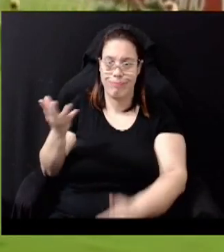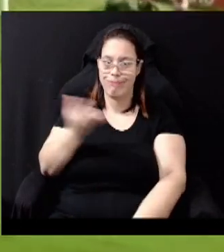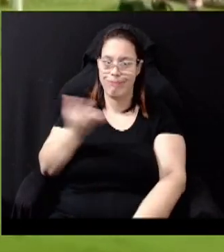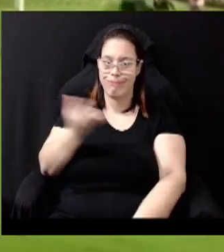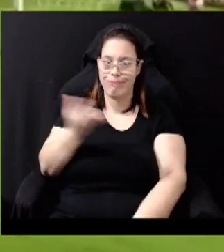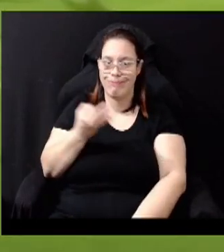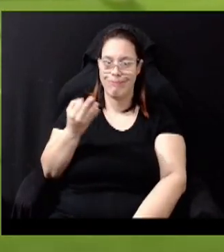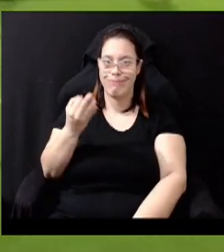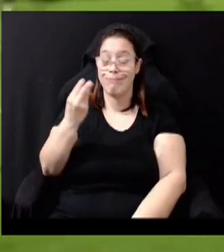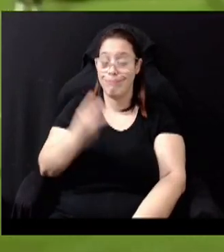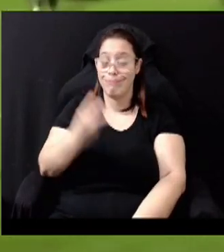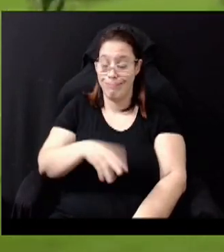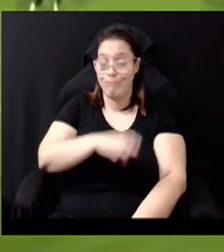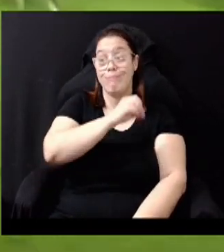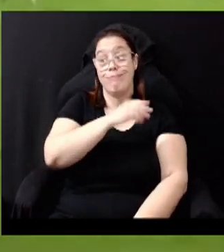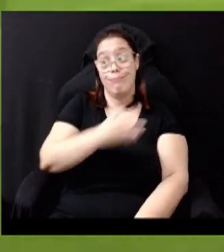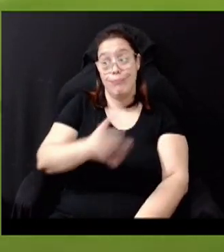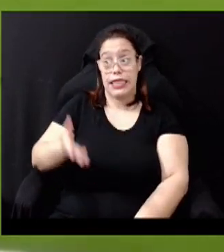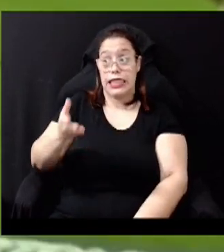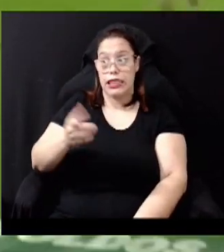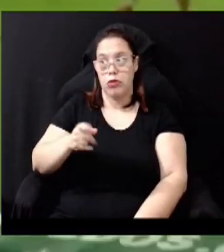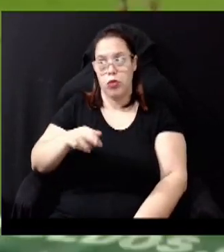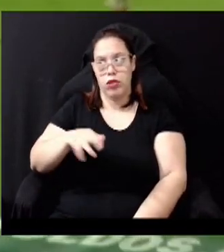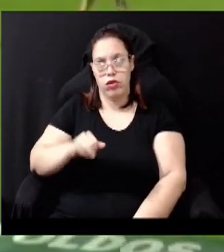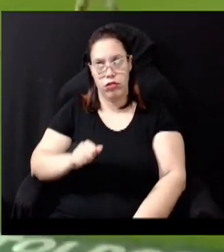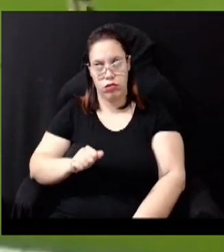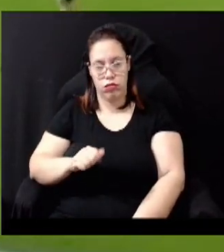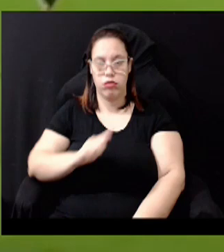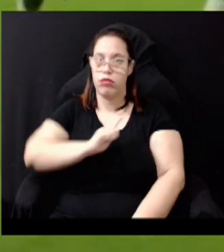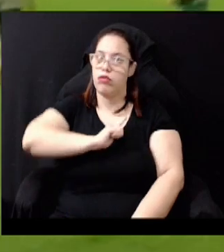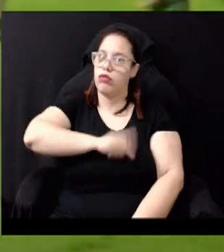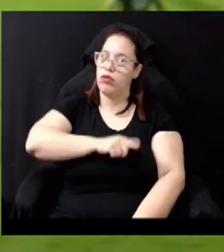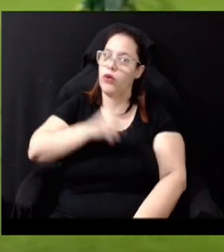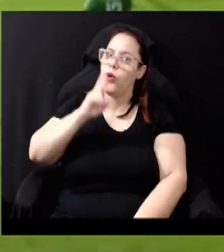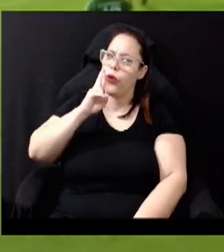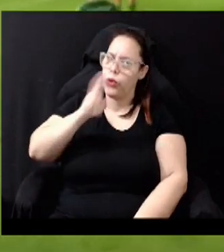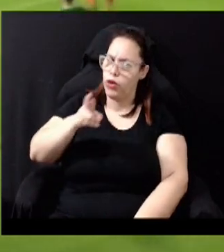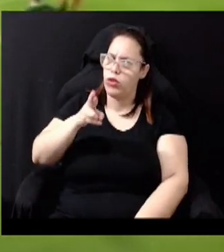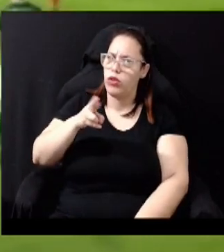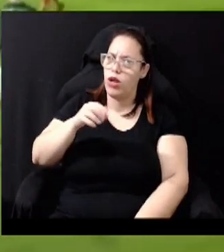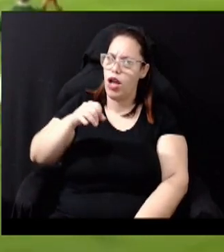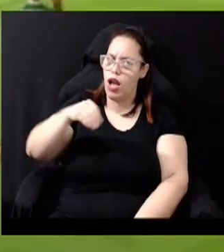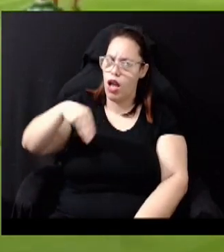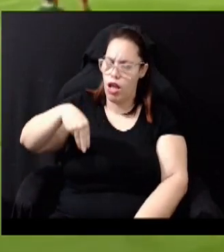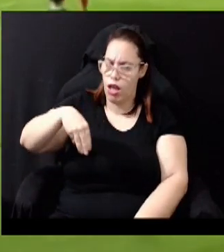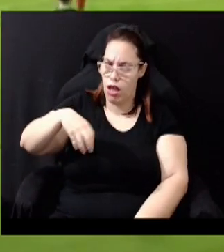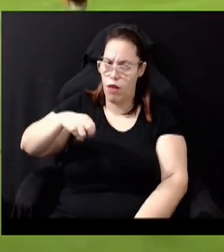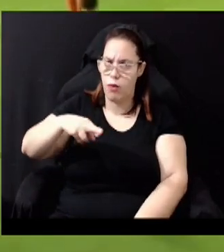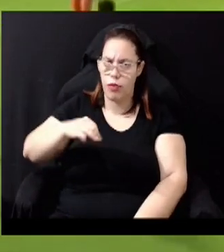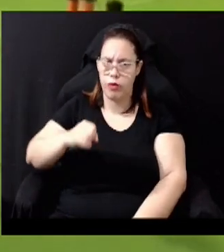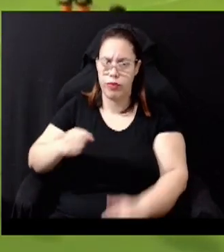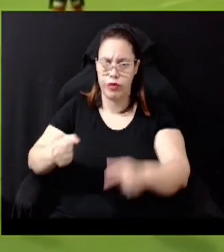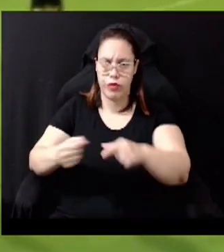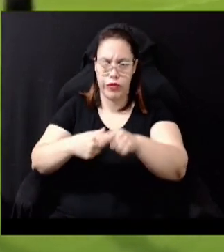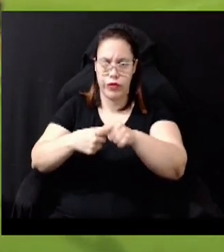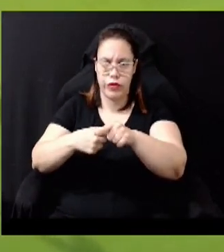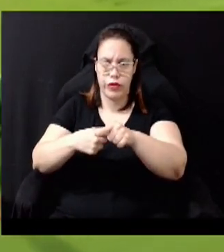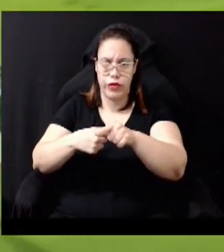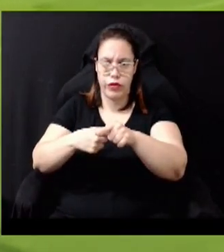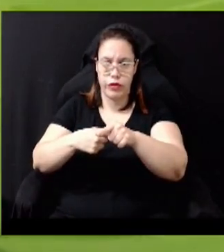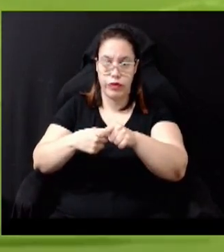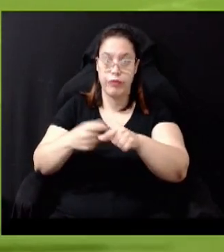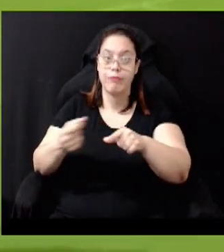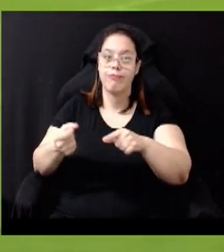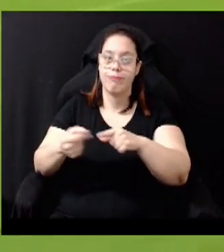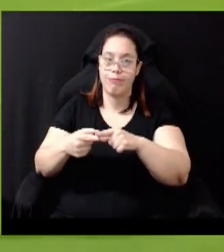3-0 Palmeiras. O Guarani respondeu com Emerson, que bateu cruzado, e Deni Júnior saiu do banco